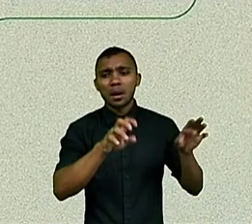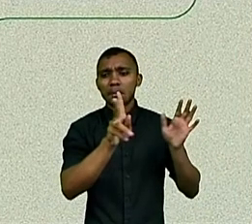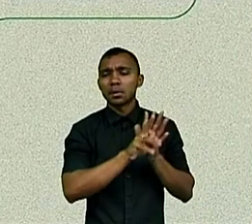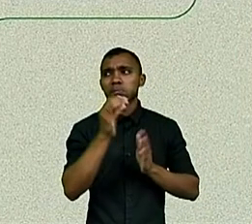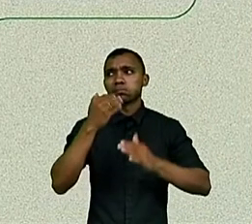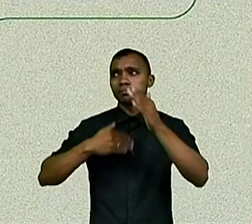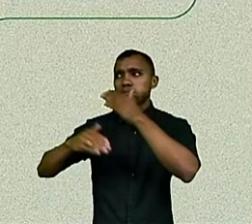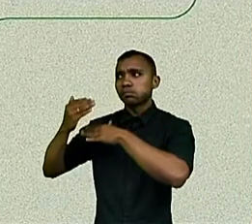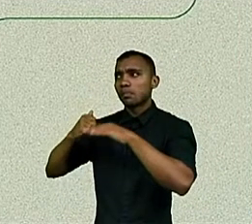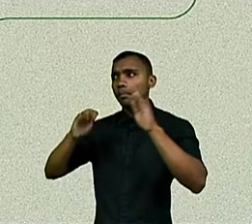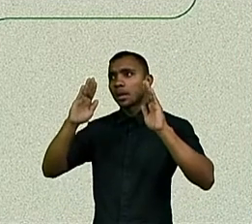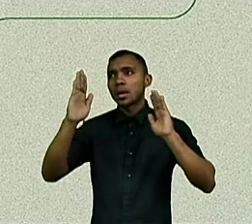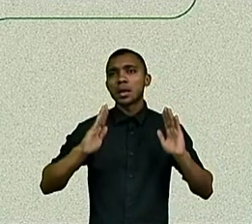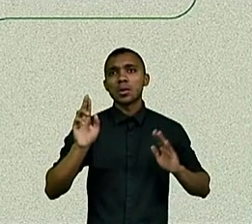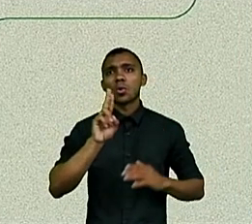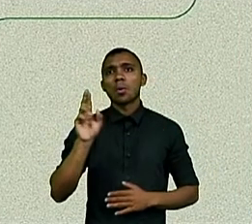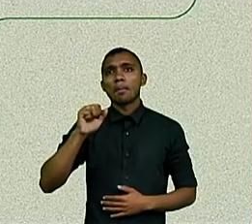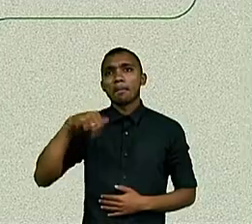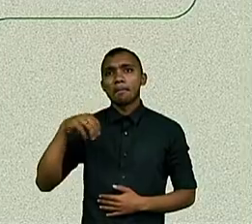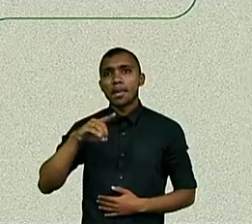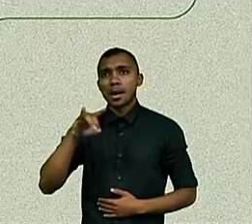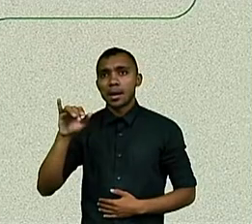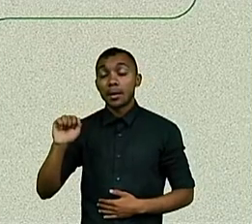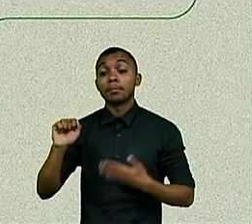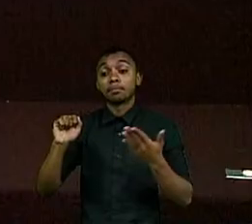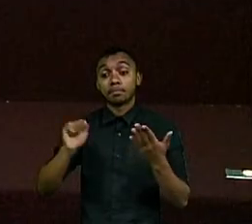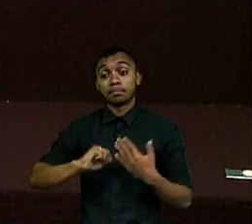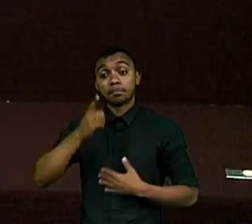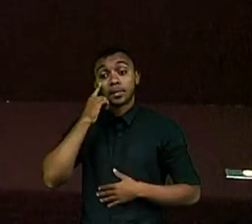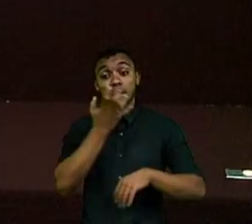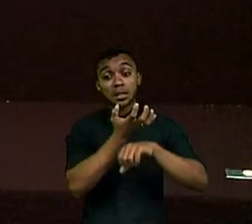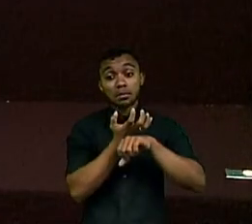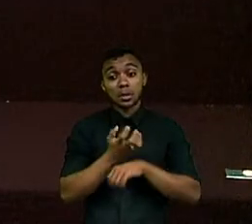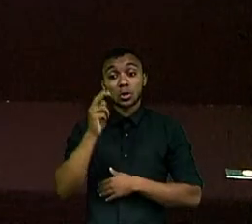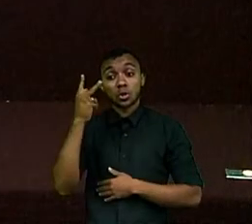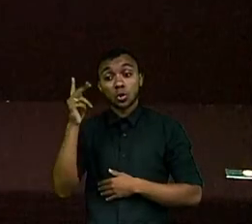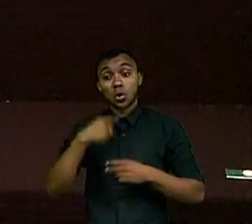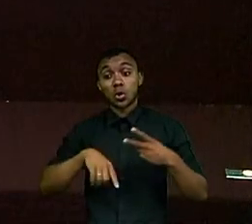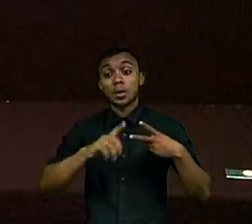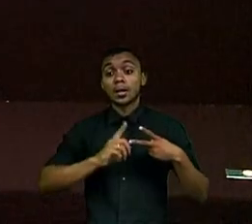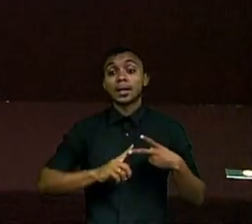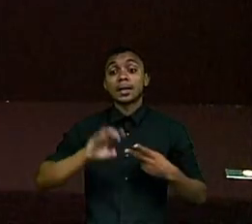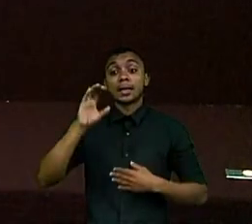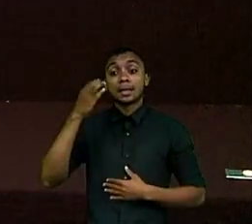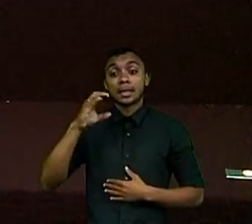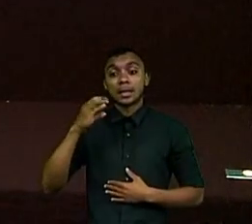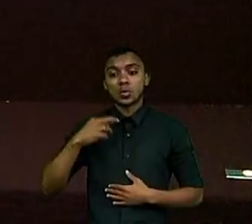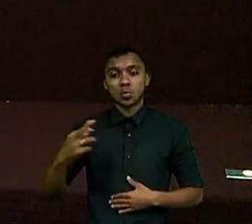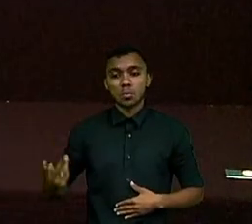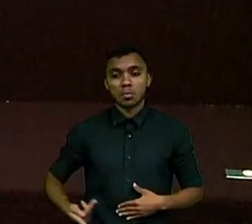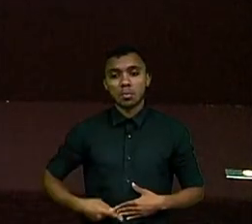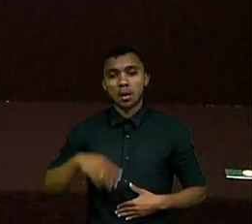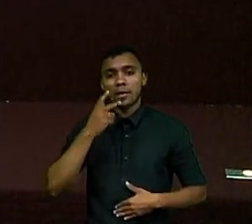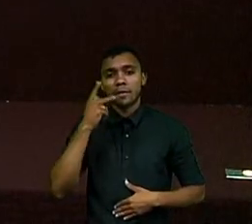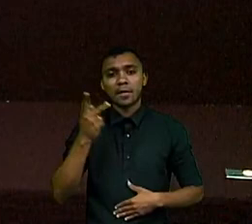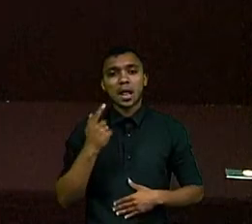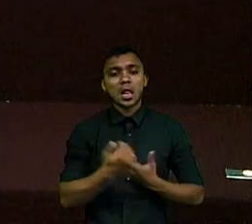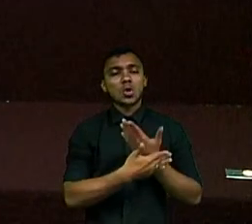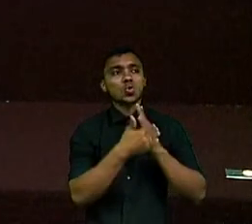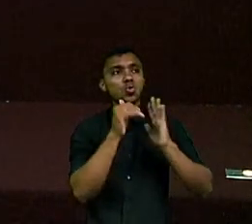média então em histórias humanas a gente não pode nem considerar totalidades nem